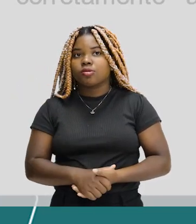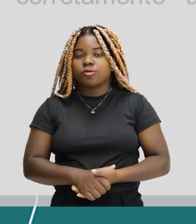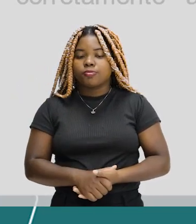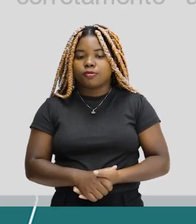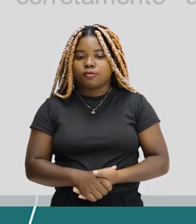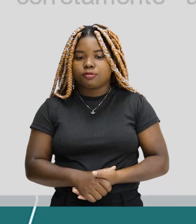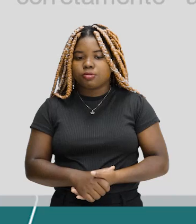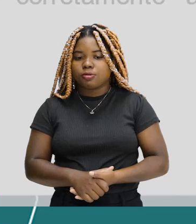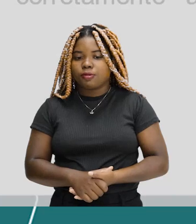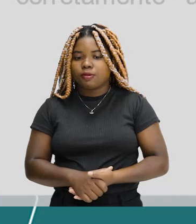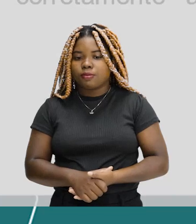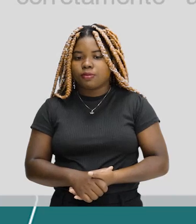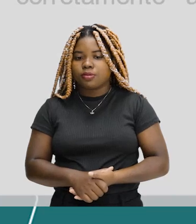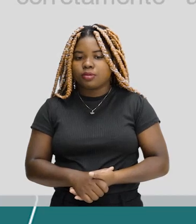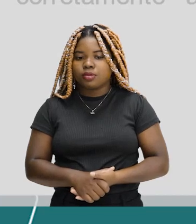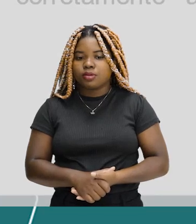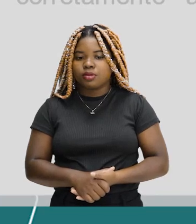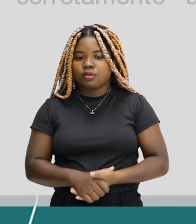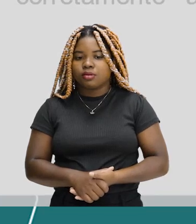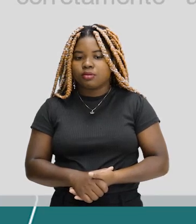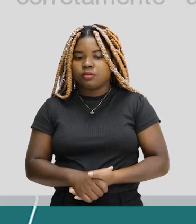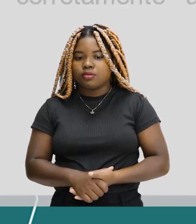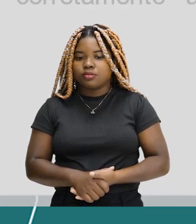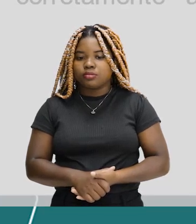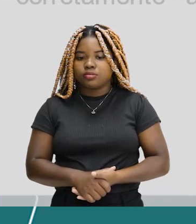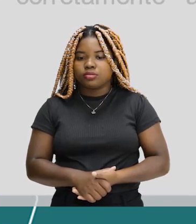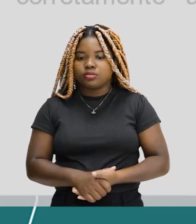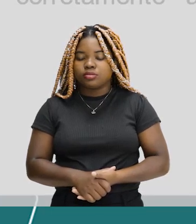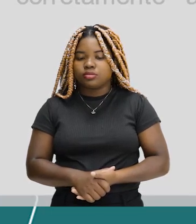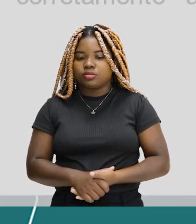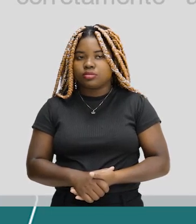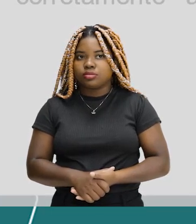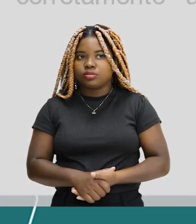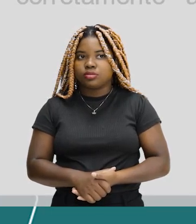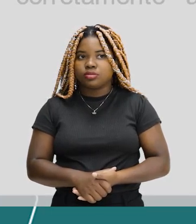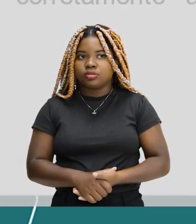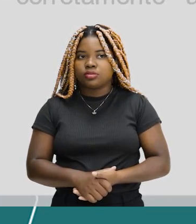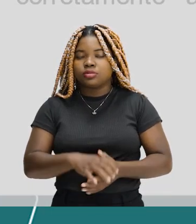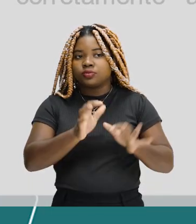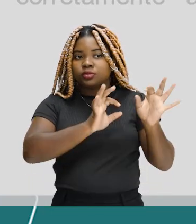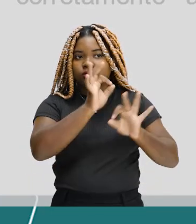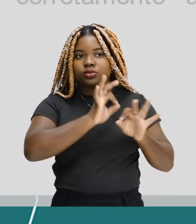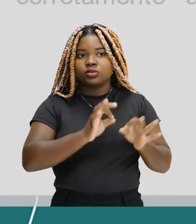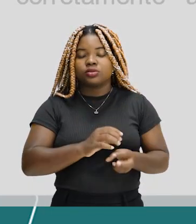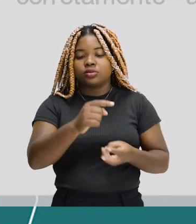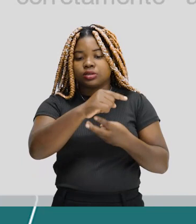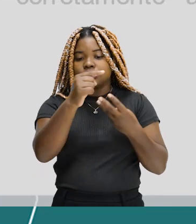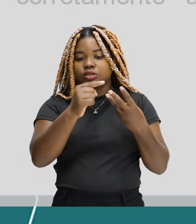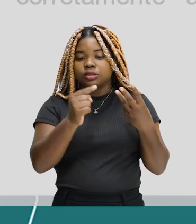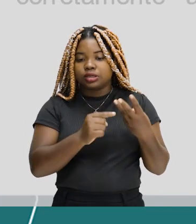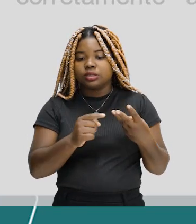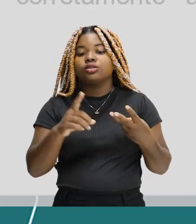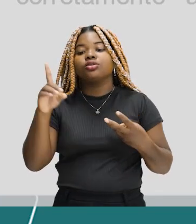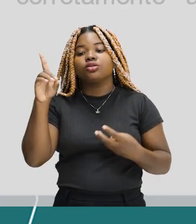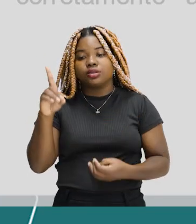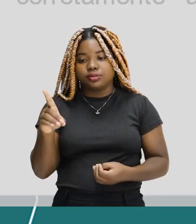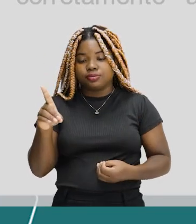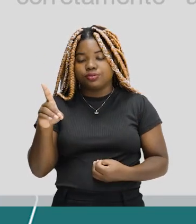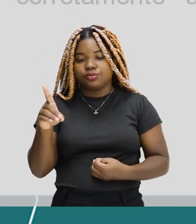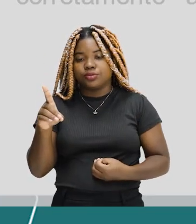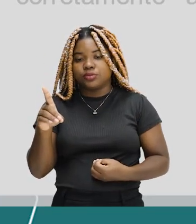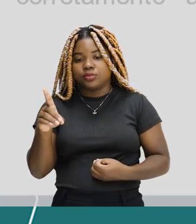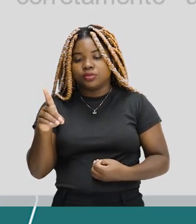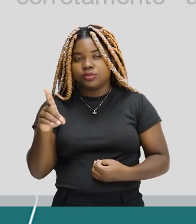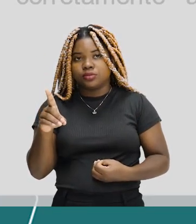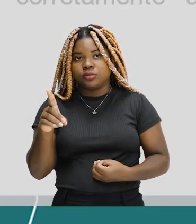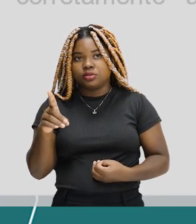e D. Vamos ver se no momento que a gente juntar as 3 partículas down,